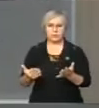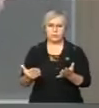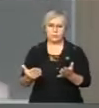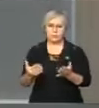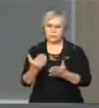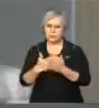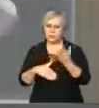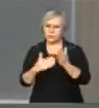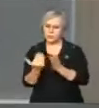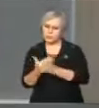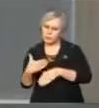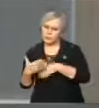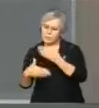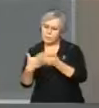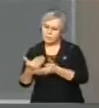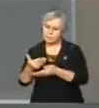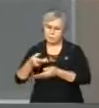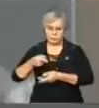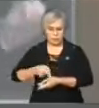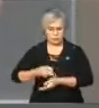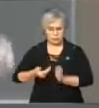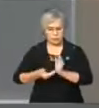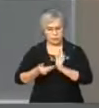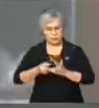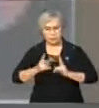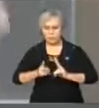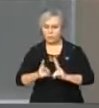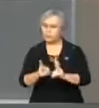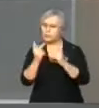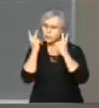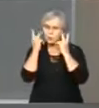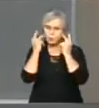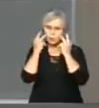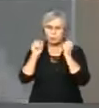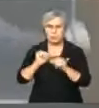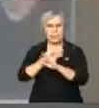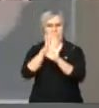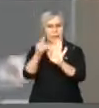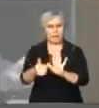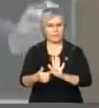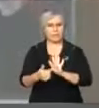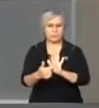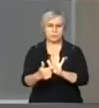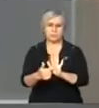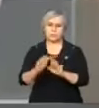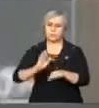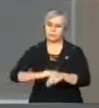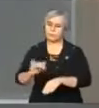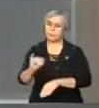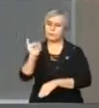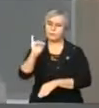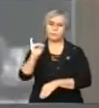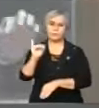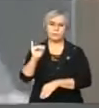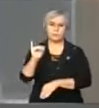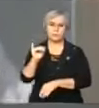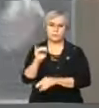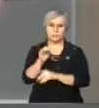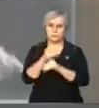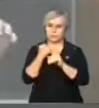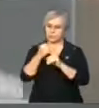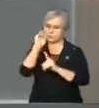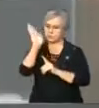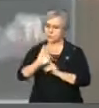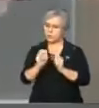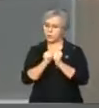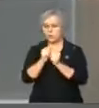todo esse processo possa ocorrer de forma legal, transparente. E o que importa é que a sociedade brasileira acompanha, mas